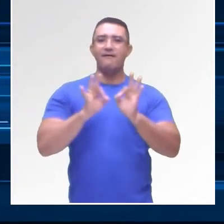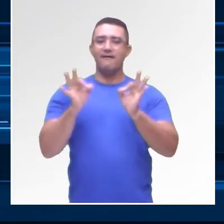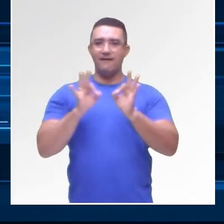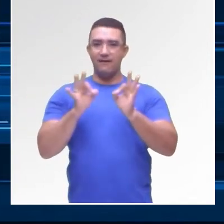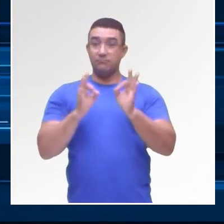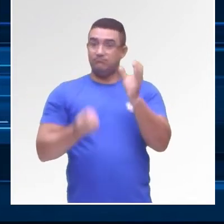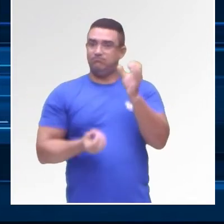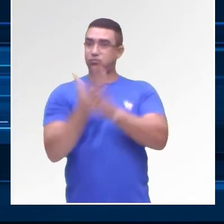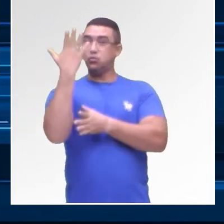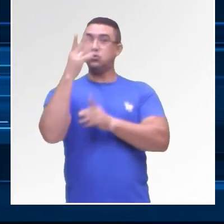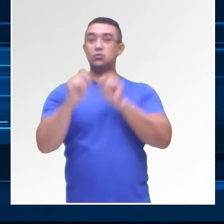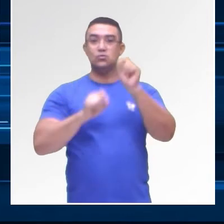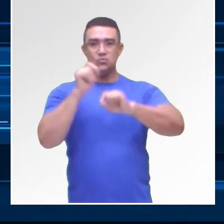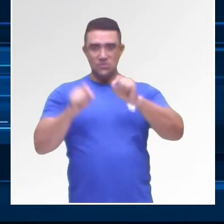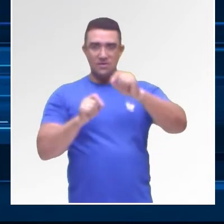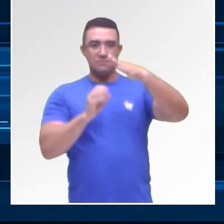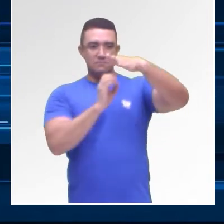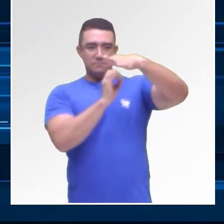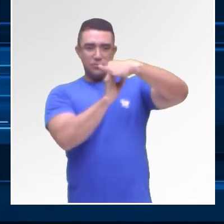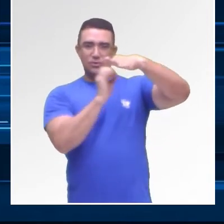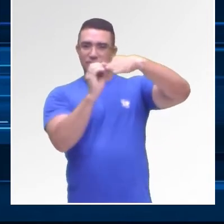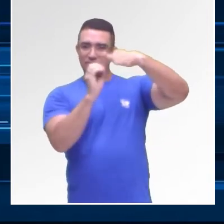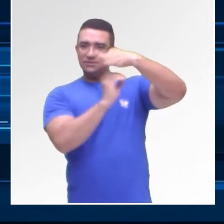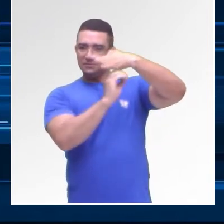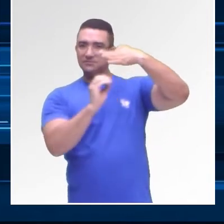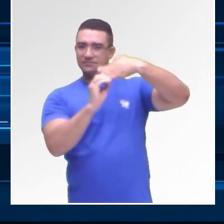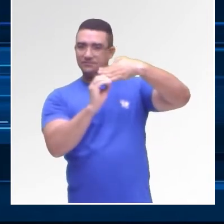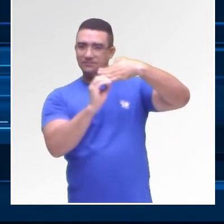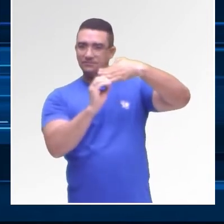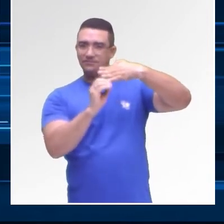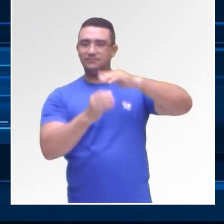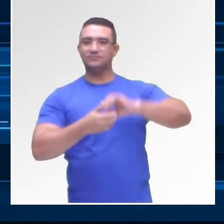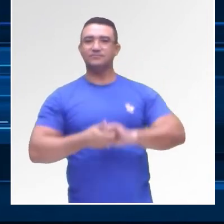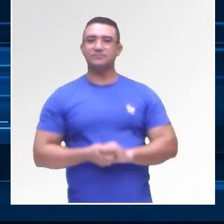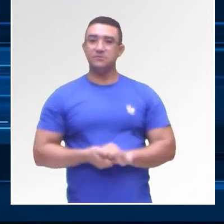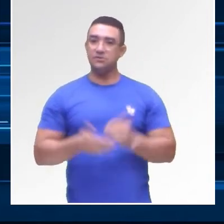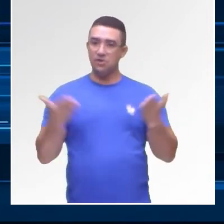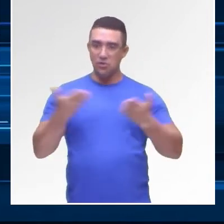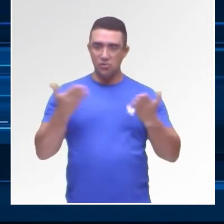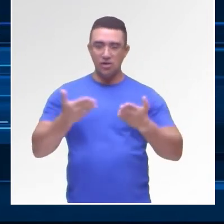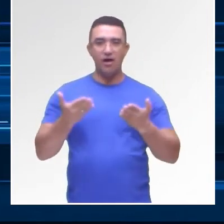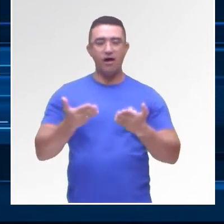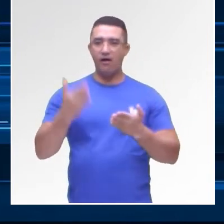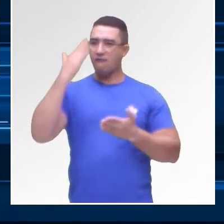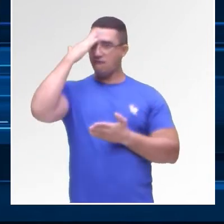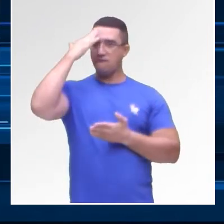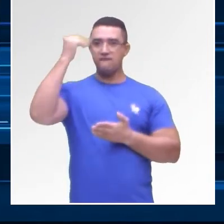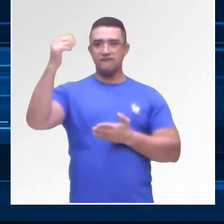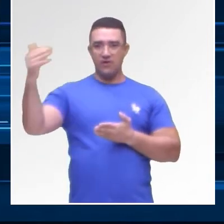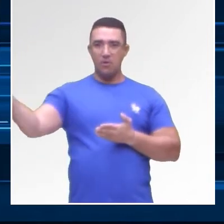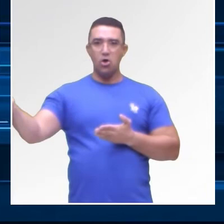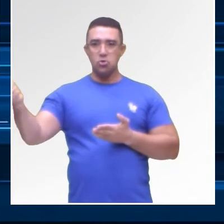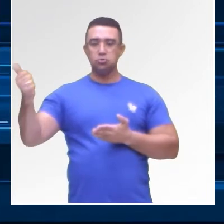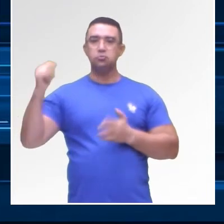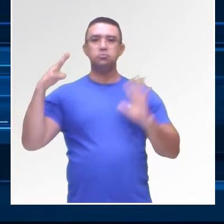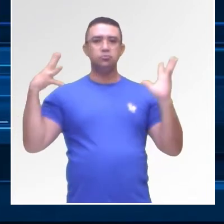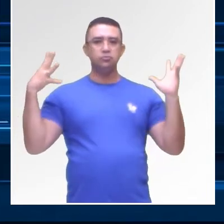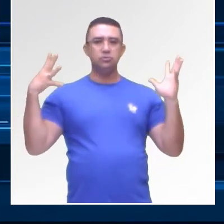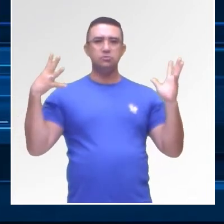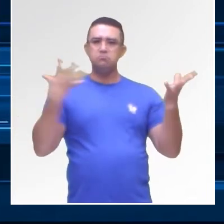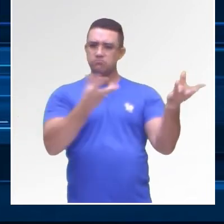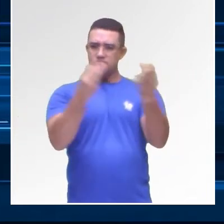aí construíram patins da forma como a gente conhece hoje e aí se tornaram mais populares a ponto de muitas pessoas hoje em